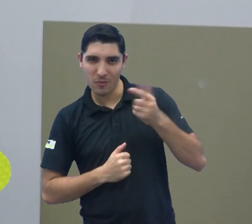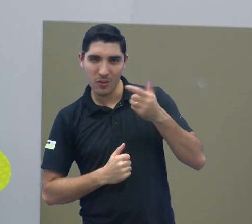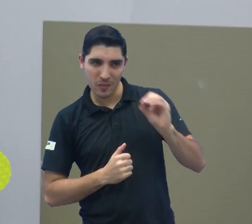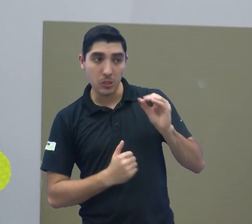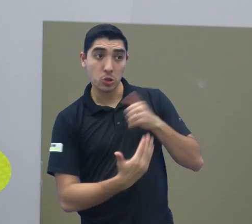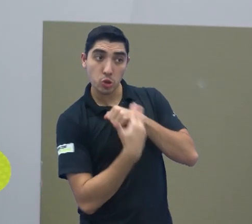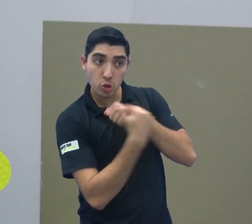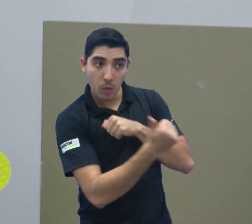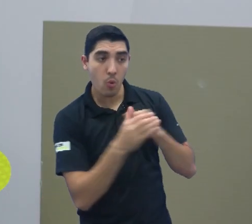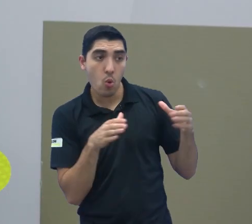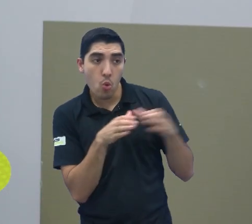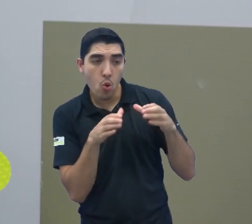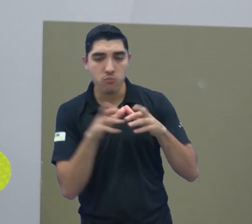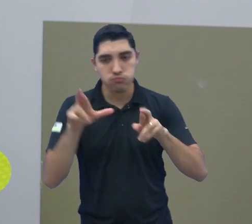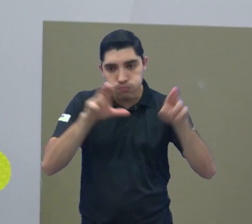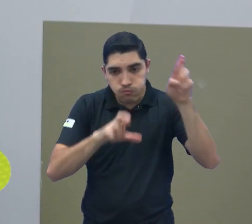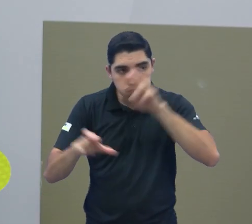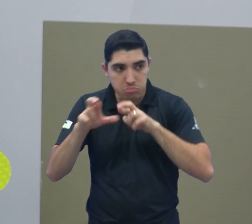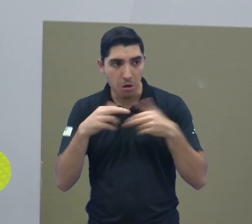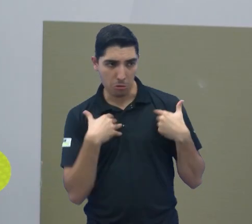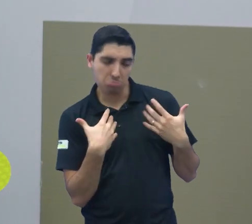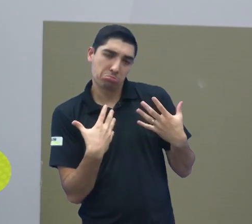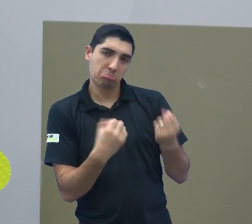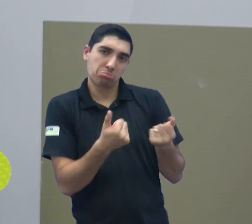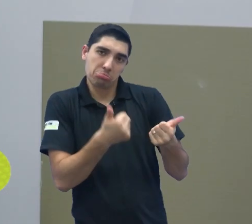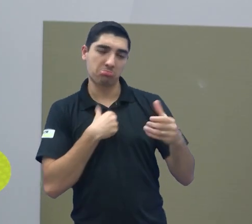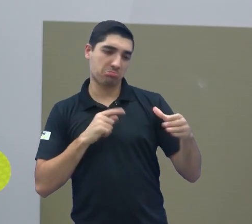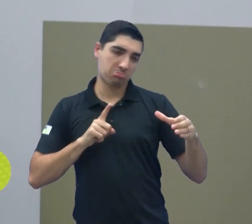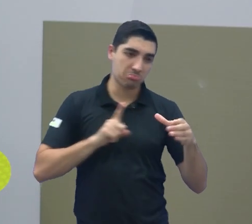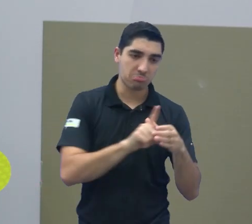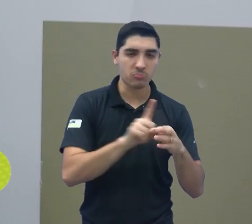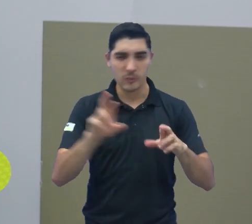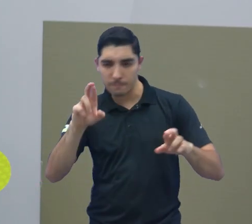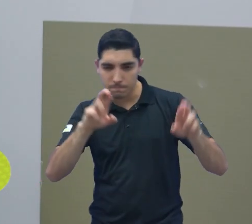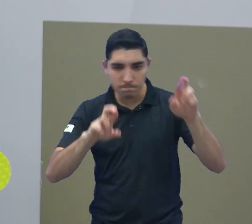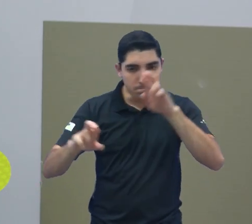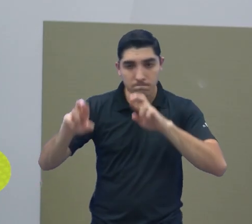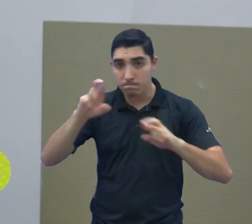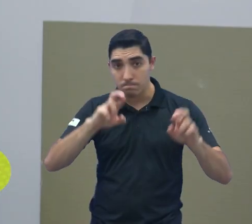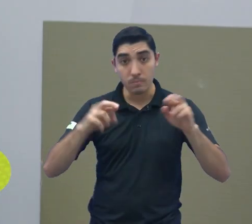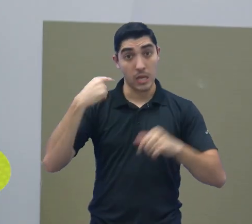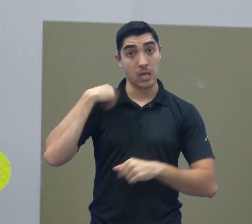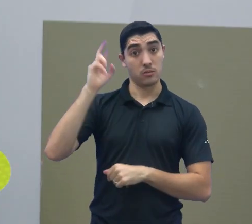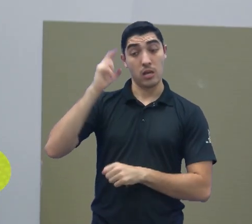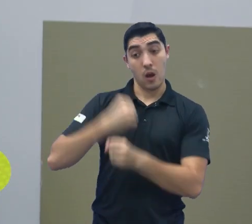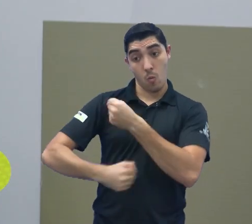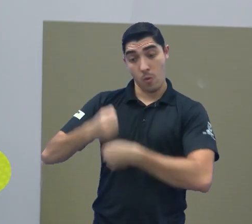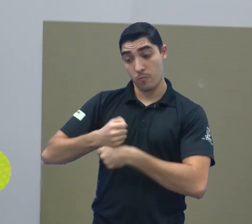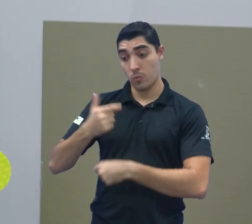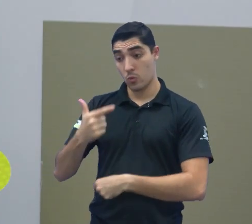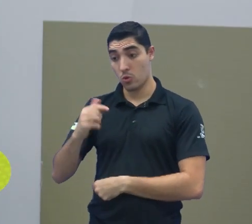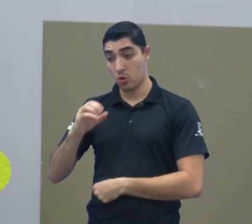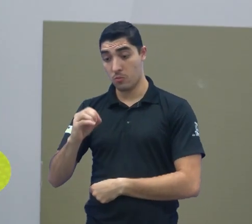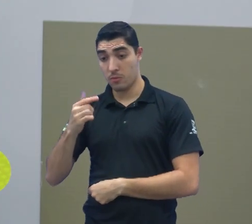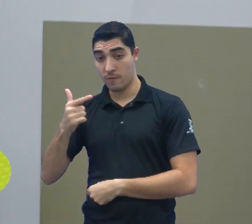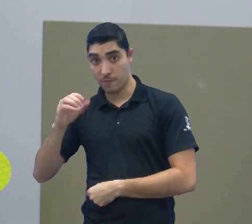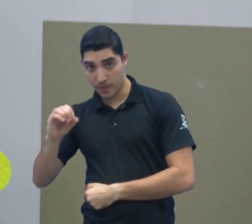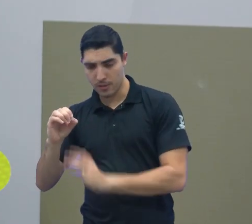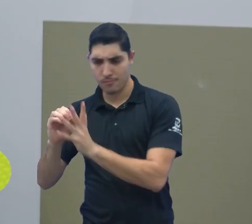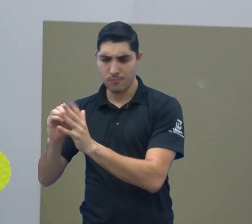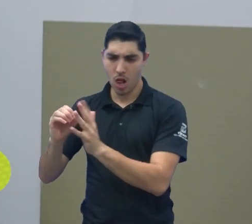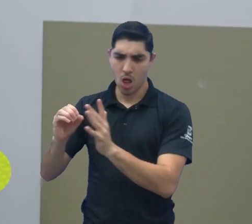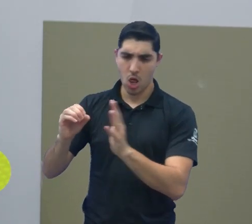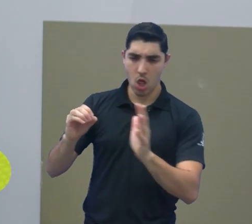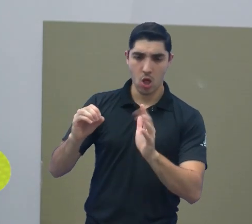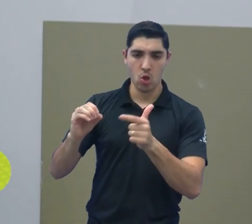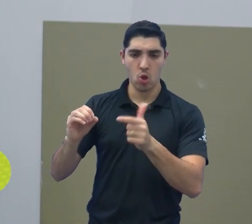do grupo dos analistas de desempenho da seleção. E aí eu fiquei nessa função entre 2020 e 2021. Né, prorrogou ali por